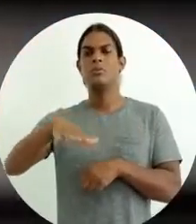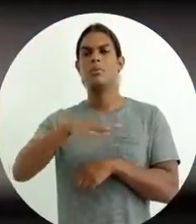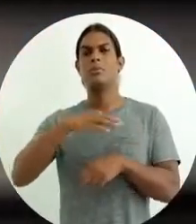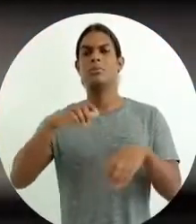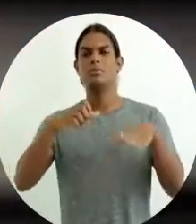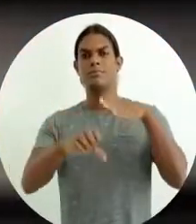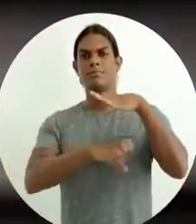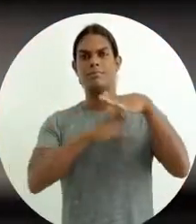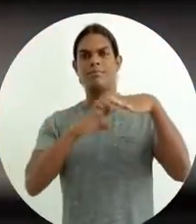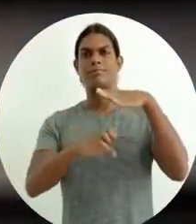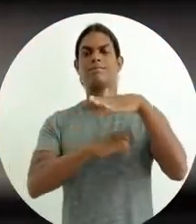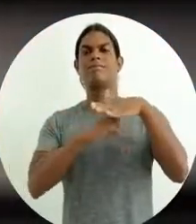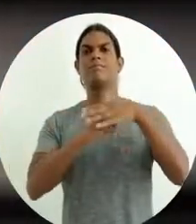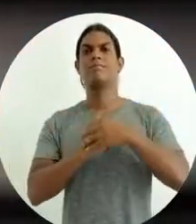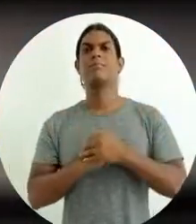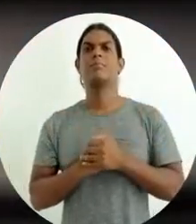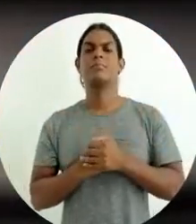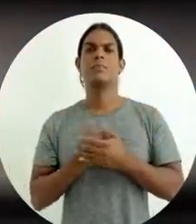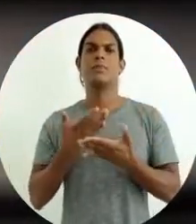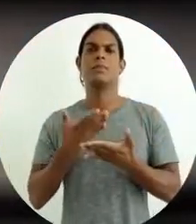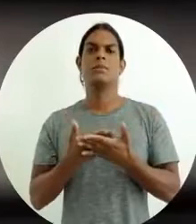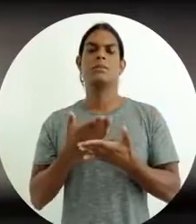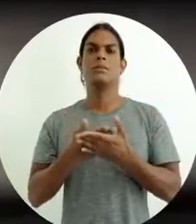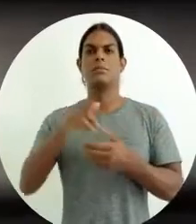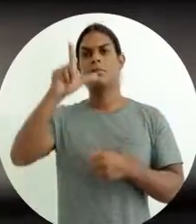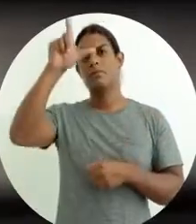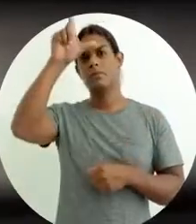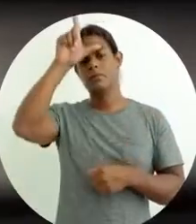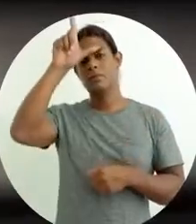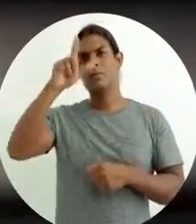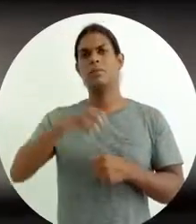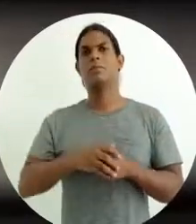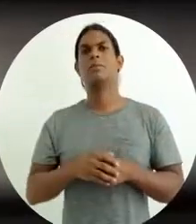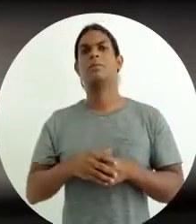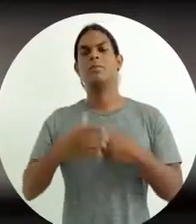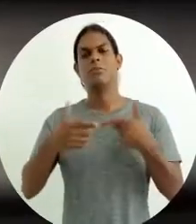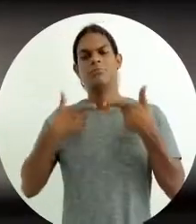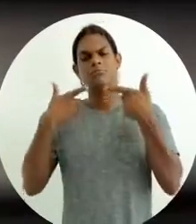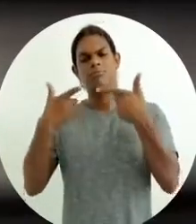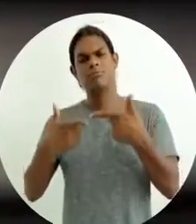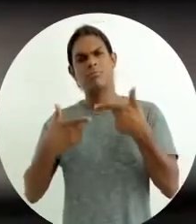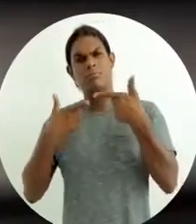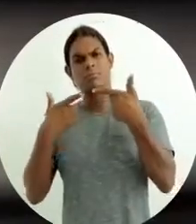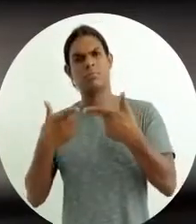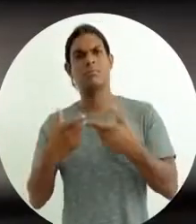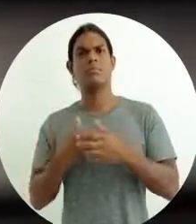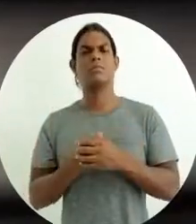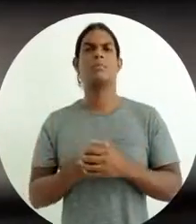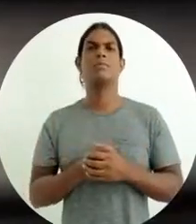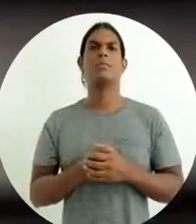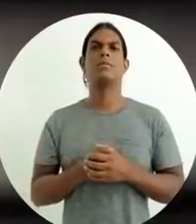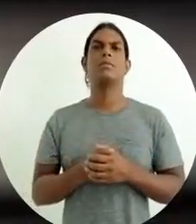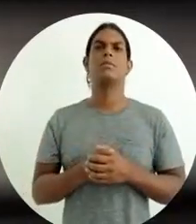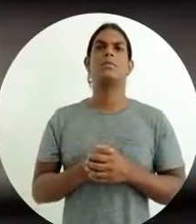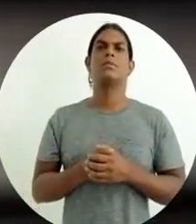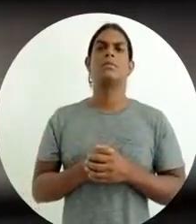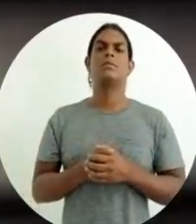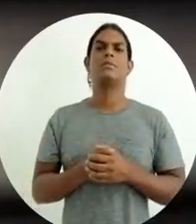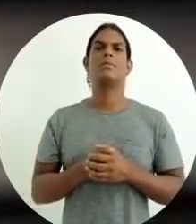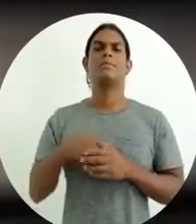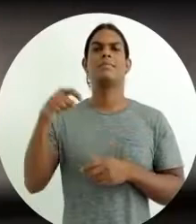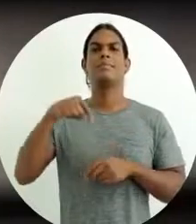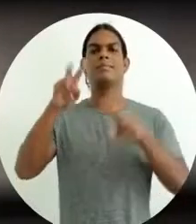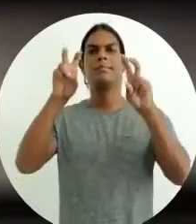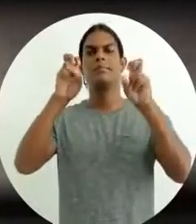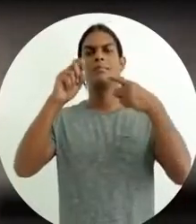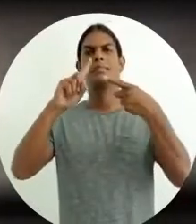ambiente organizacional. Nós vamos estudar liderança e motivação. E nesta primeira competência,